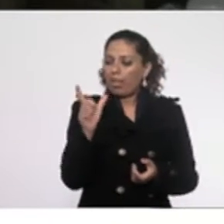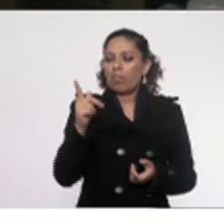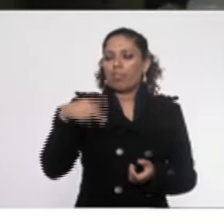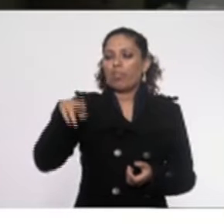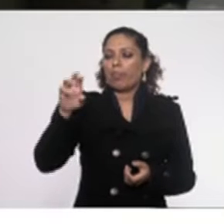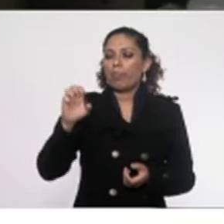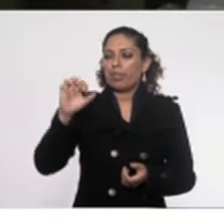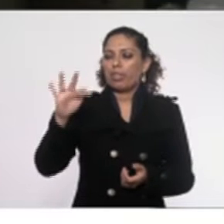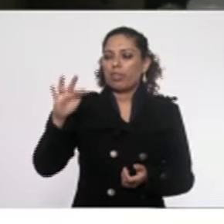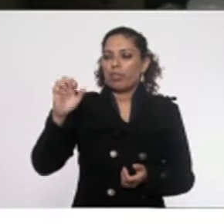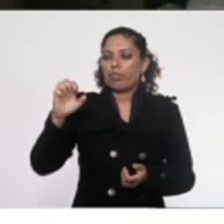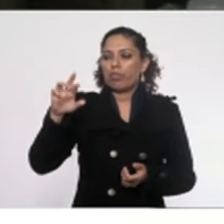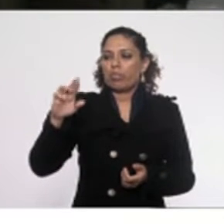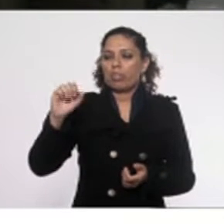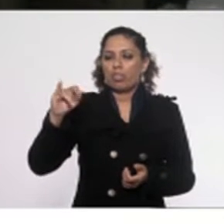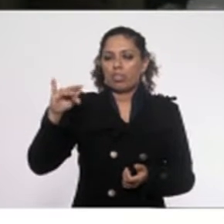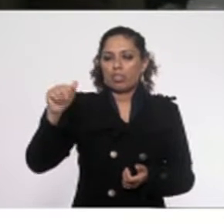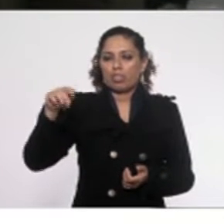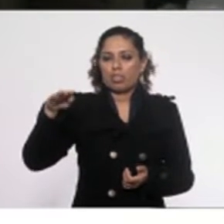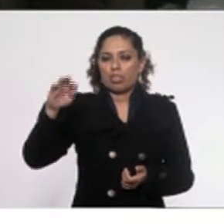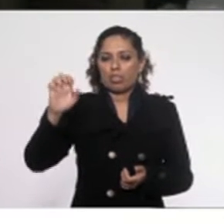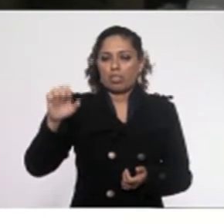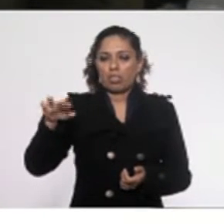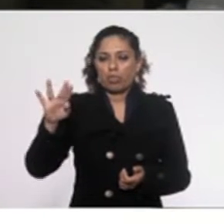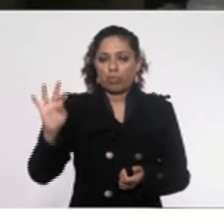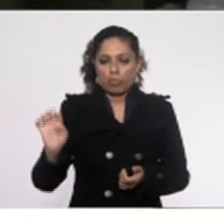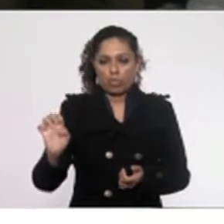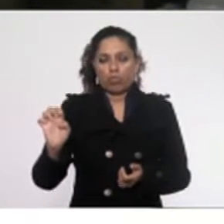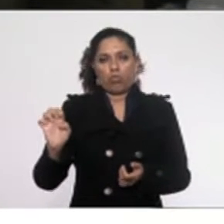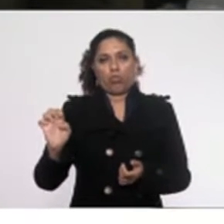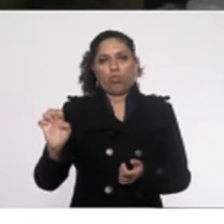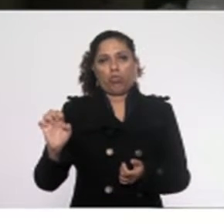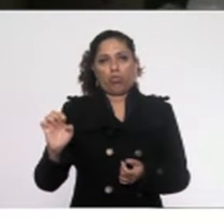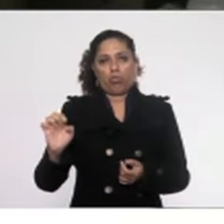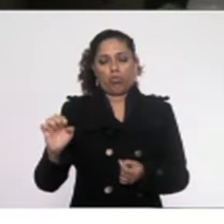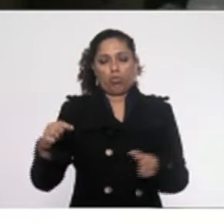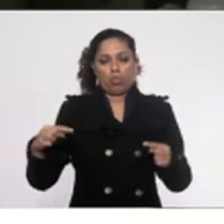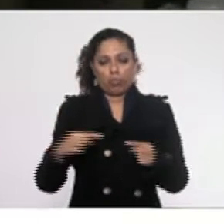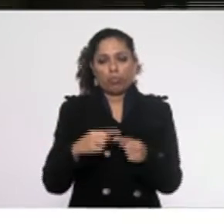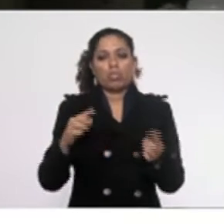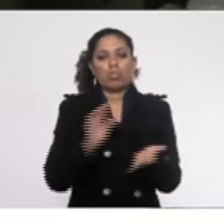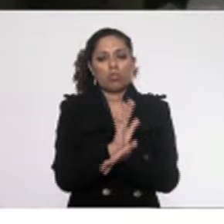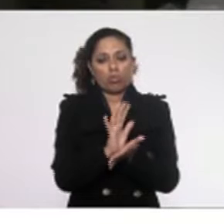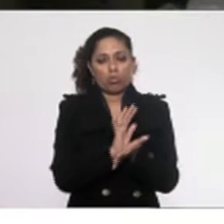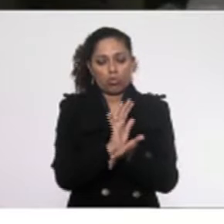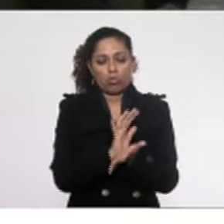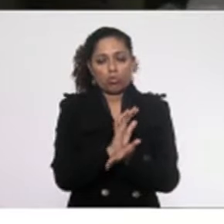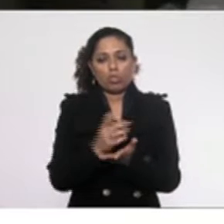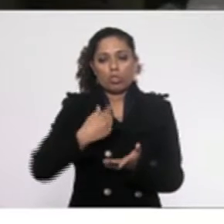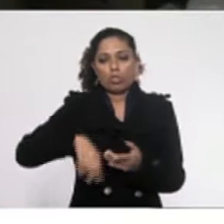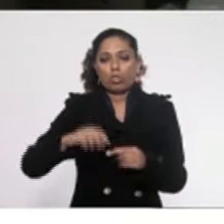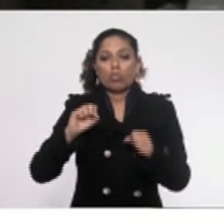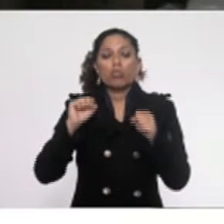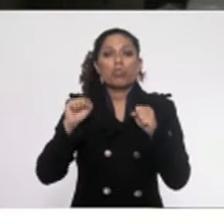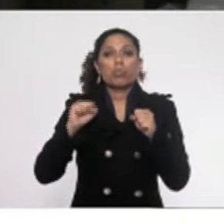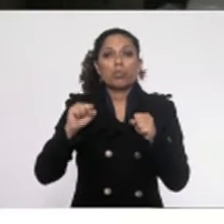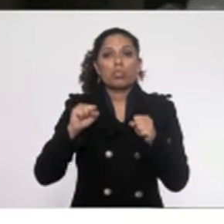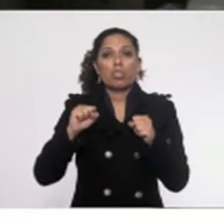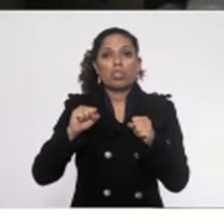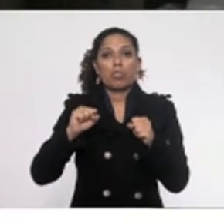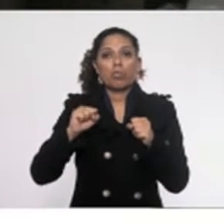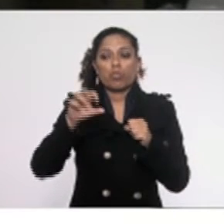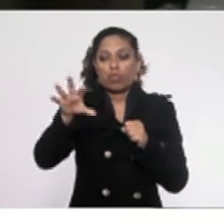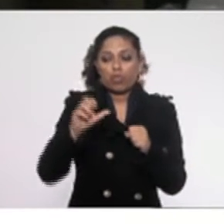preferencialmente, continua inconstitucional do mesmo jeito, porque nem preferencialmente nós podemos mexer no fundo dos outros